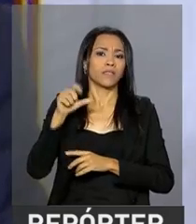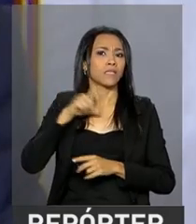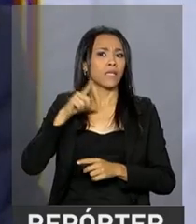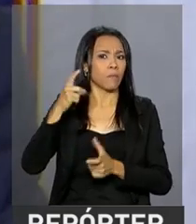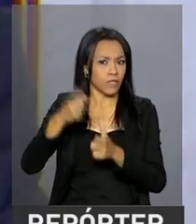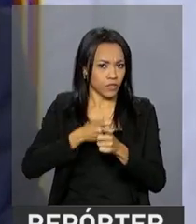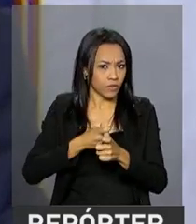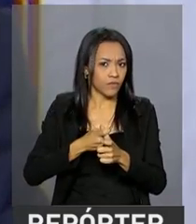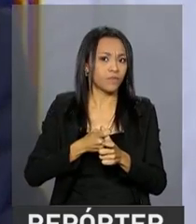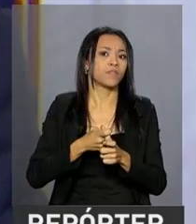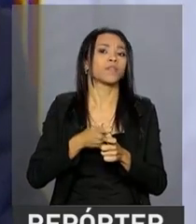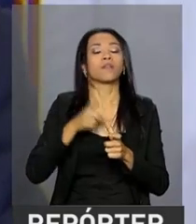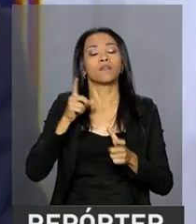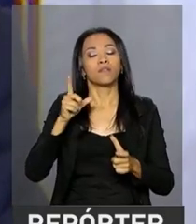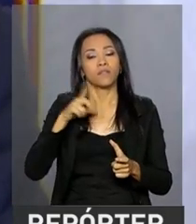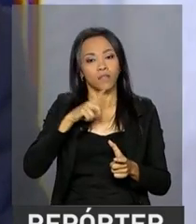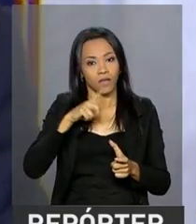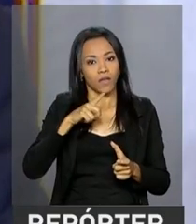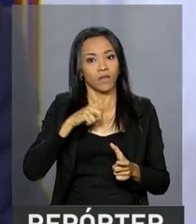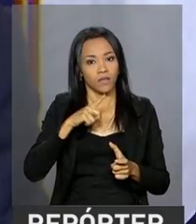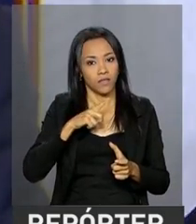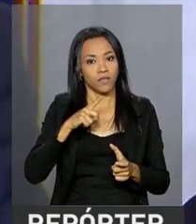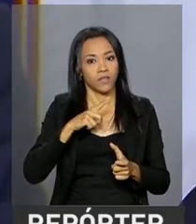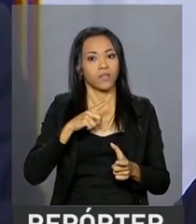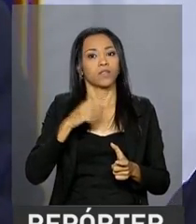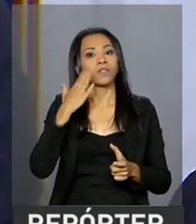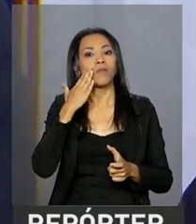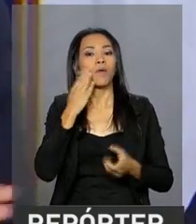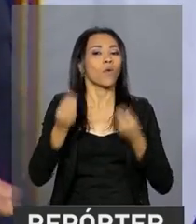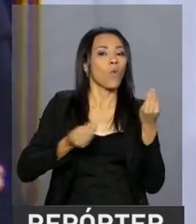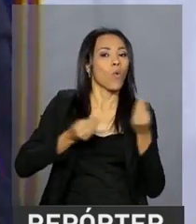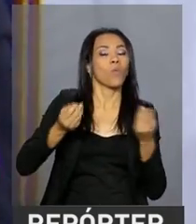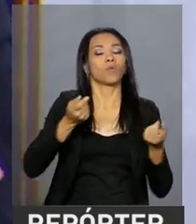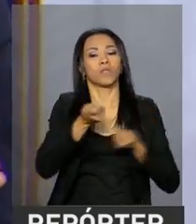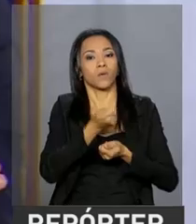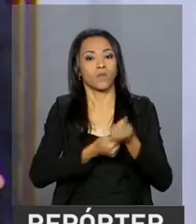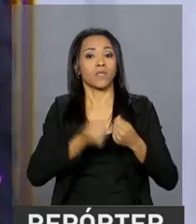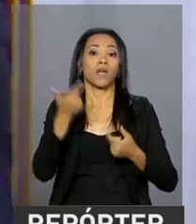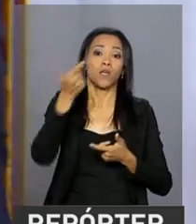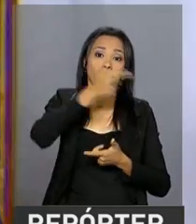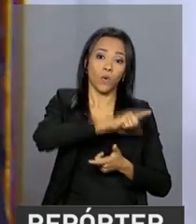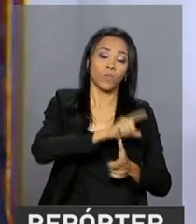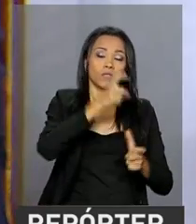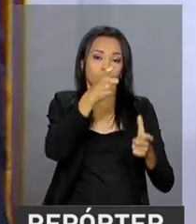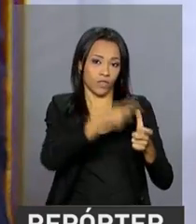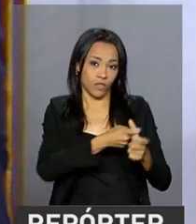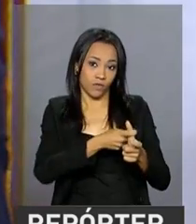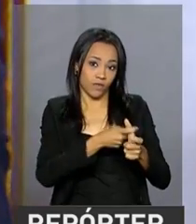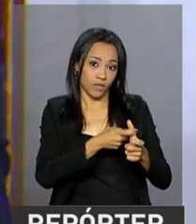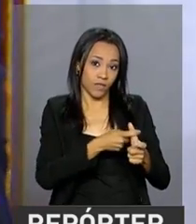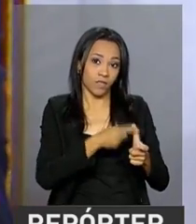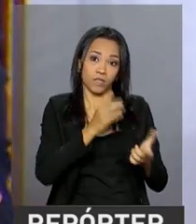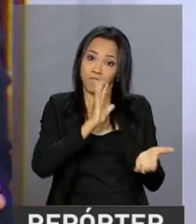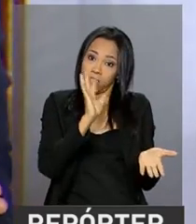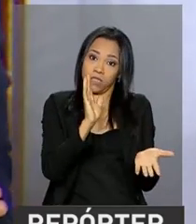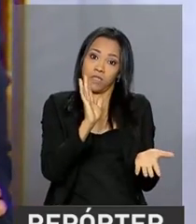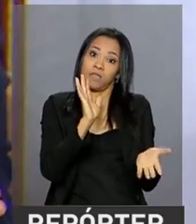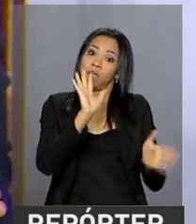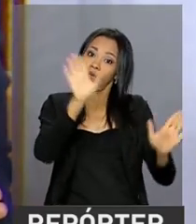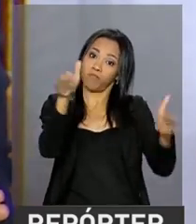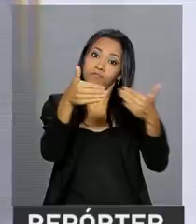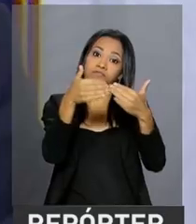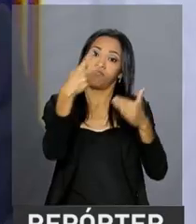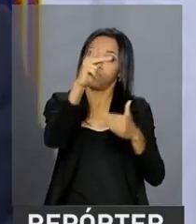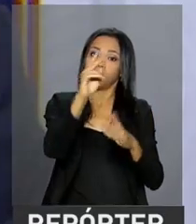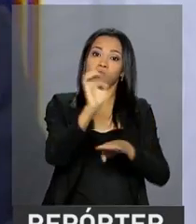garantidos pela união tem de ter tratamento e dívidas não garantidas pela união que a